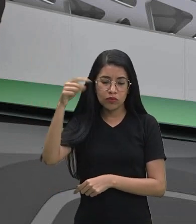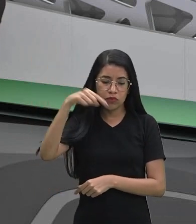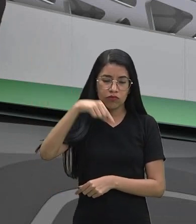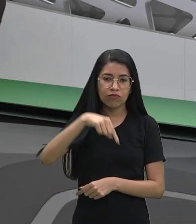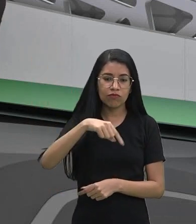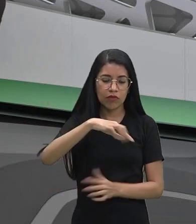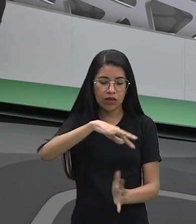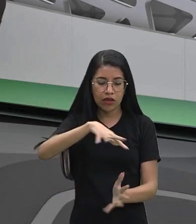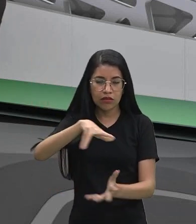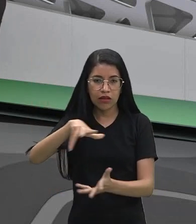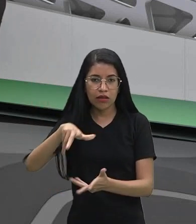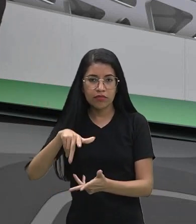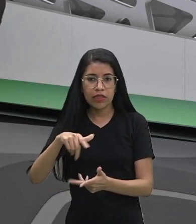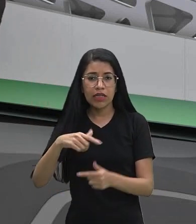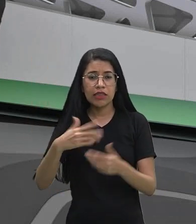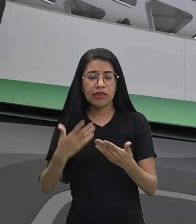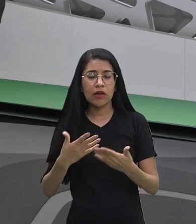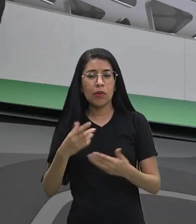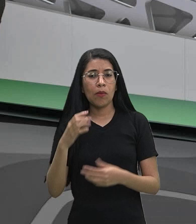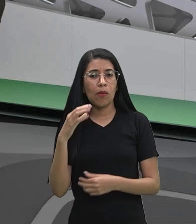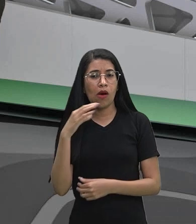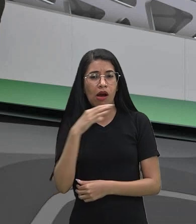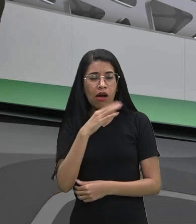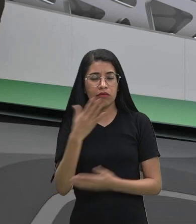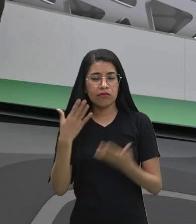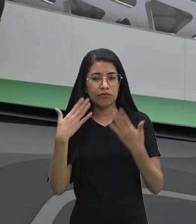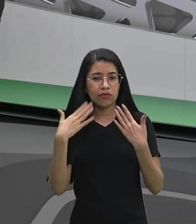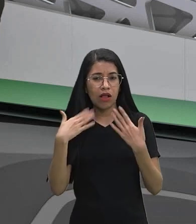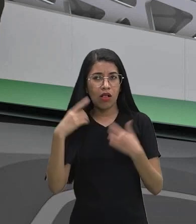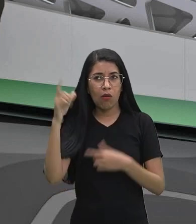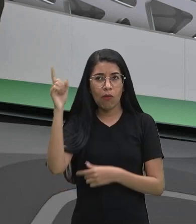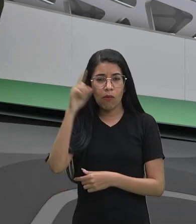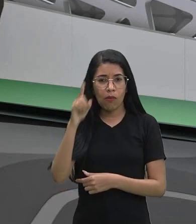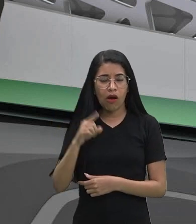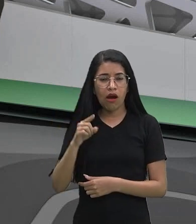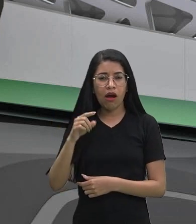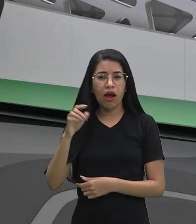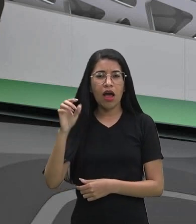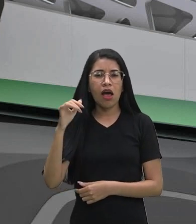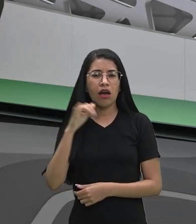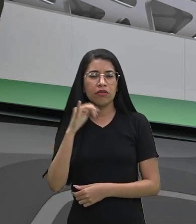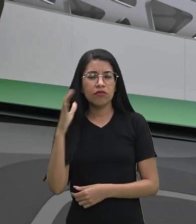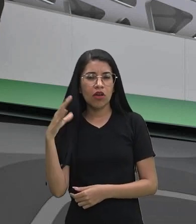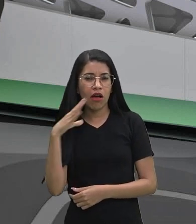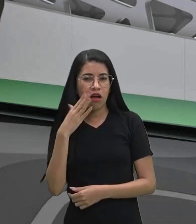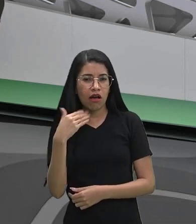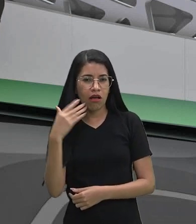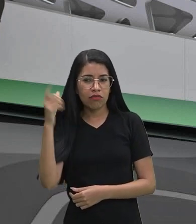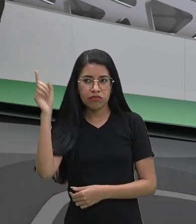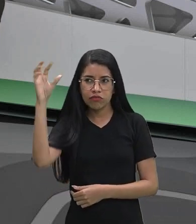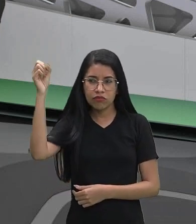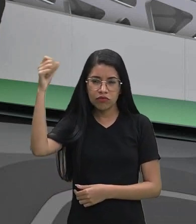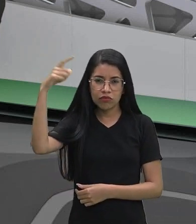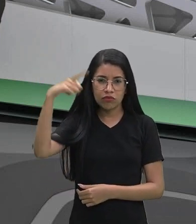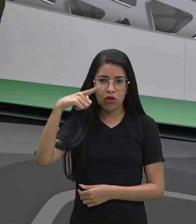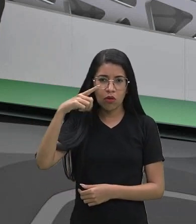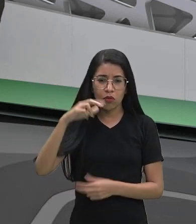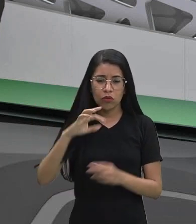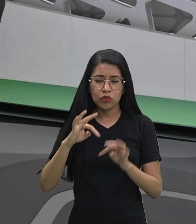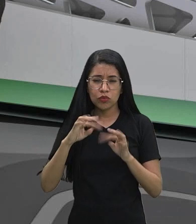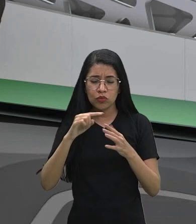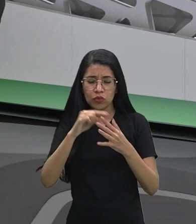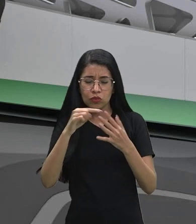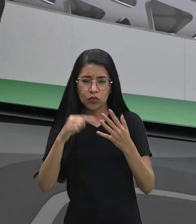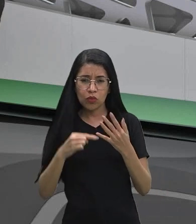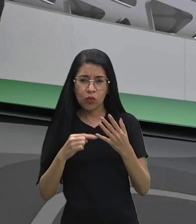essas circunstâncias, calor, raios ultravioletas, descargas elétricas, tudo aí, isso combinou para